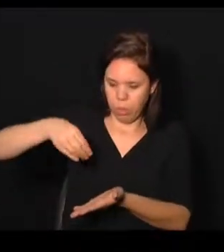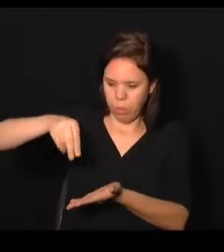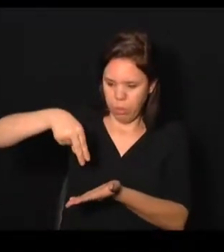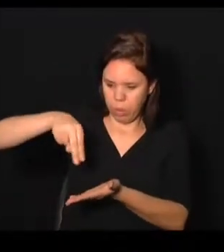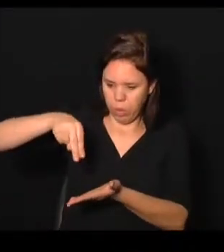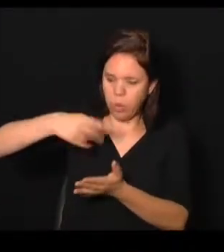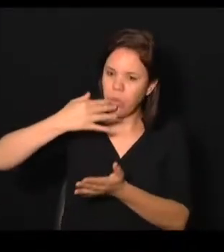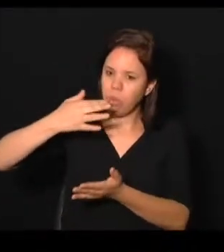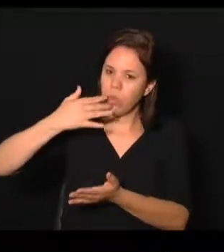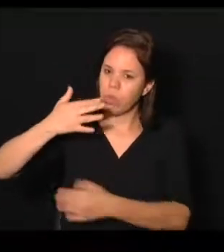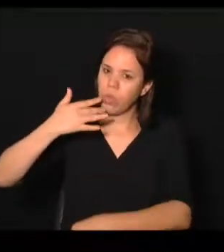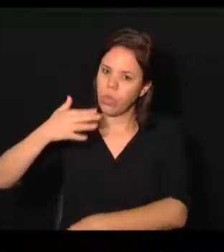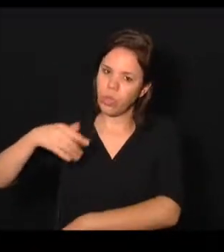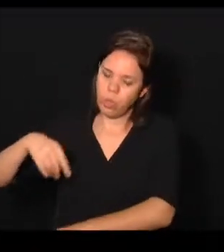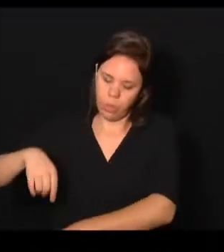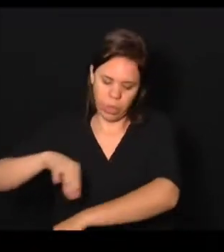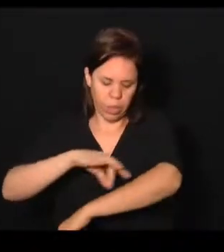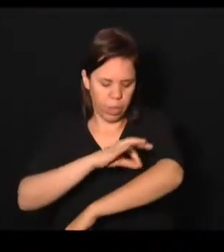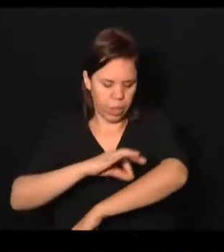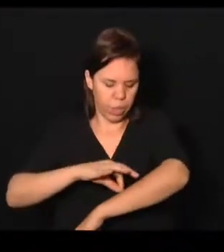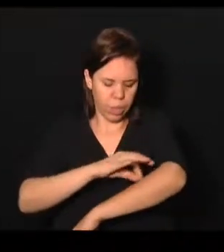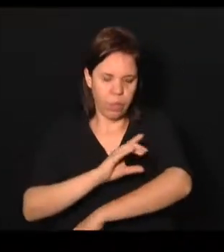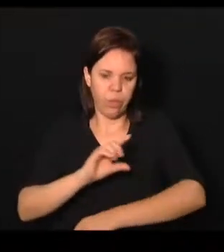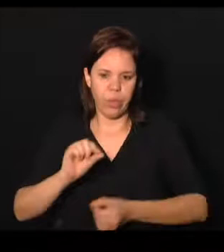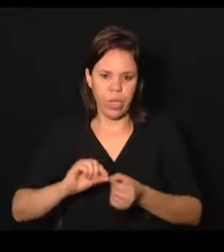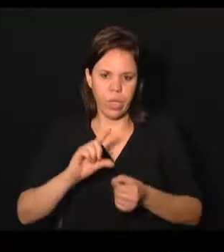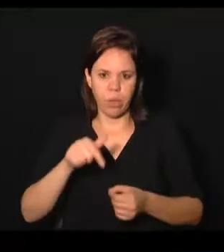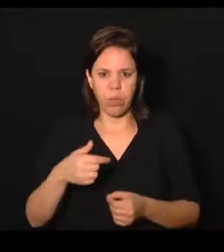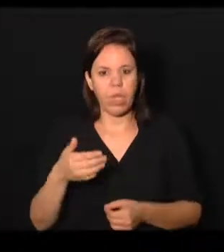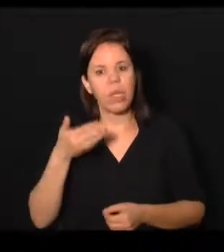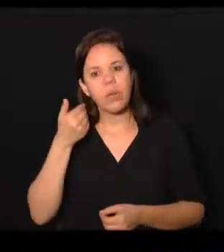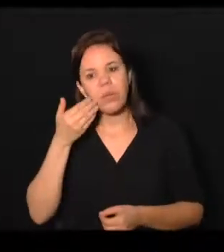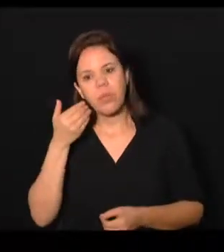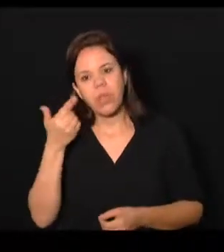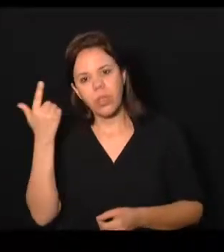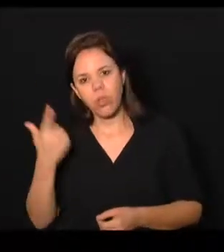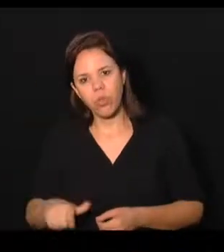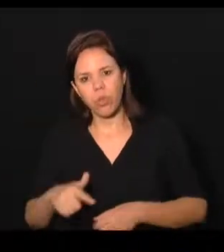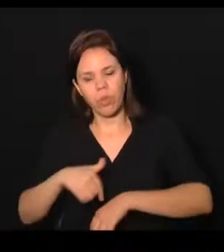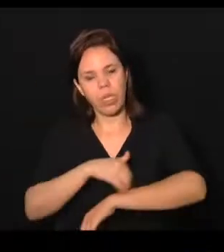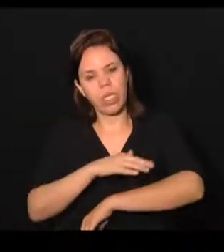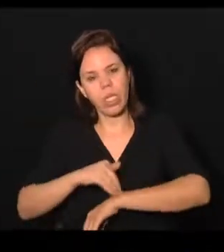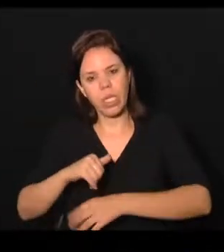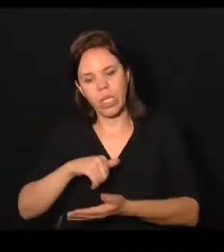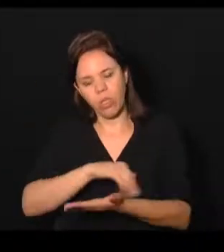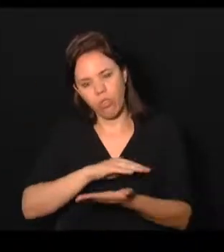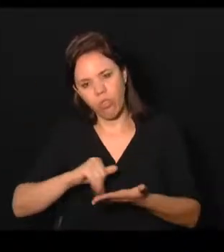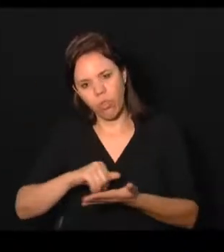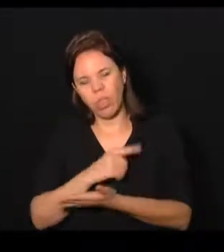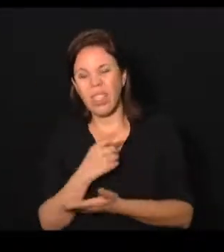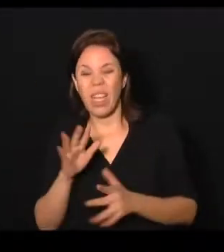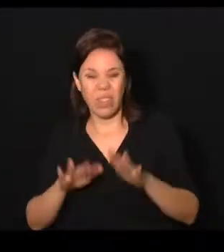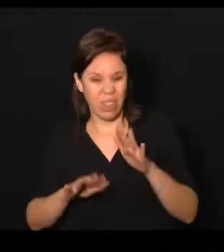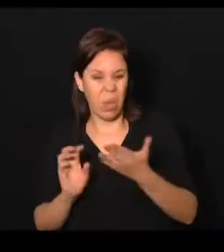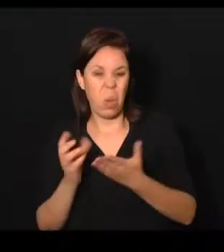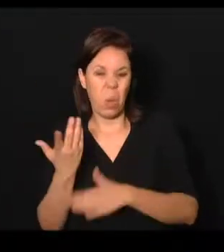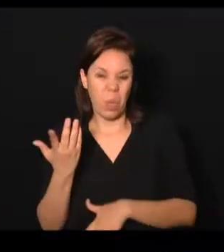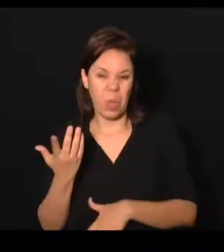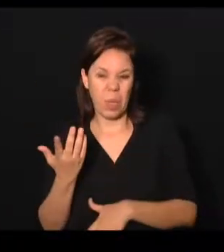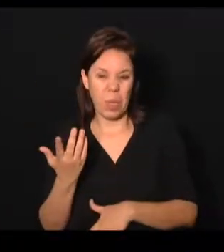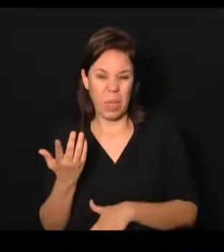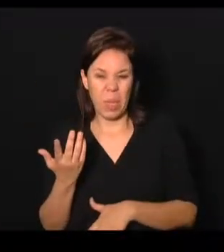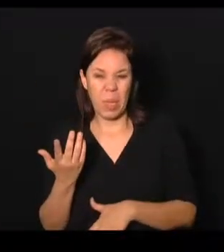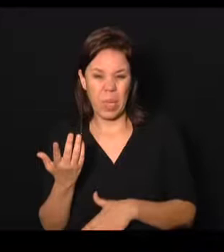na tinta e fazia a tatuagem. E depois eu reaproveitava aquela tinta, né? Gotículas de sangue, às vezes